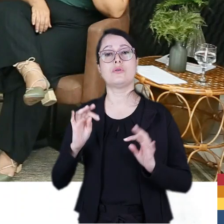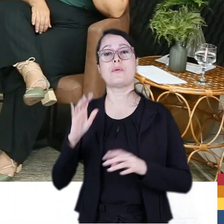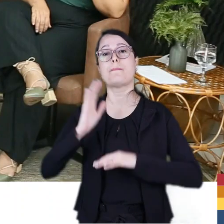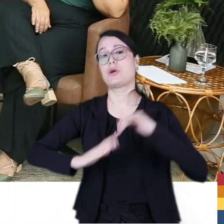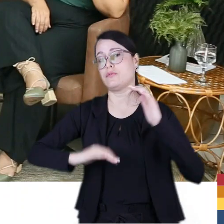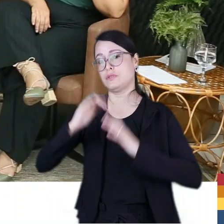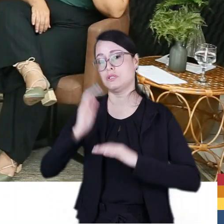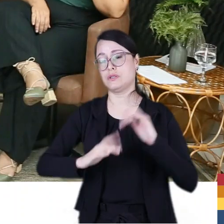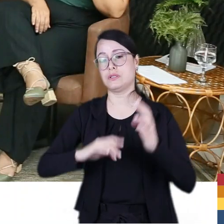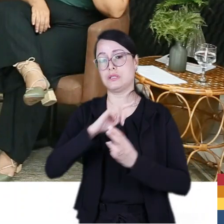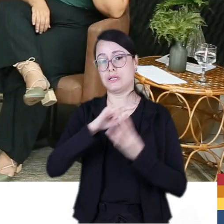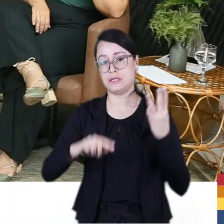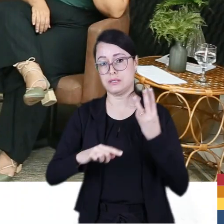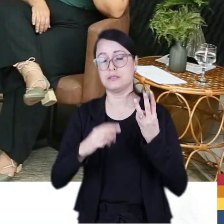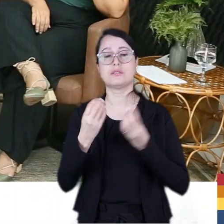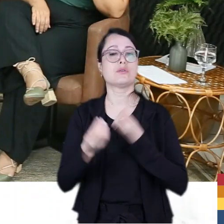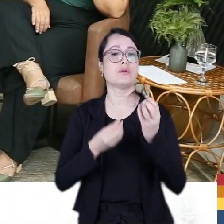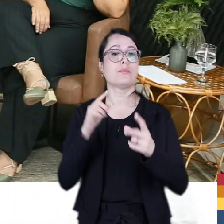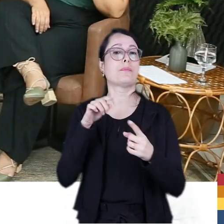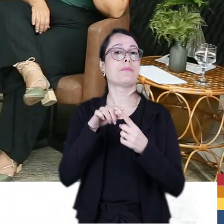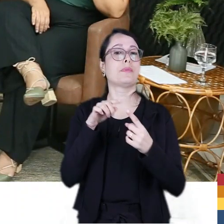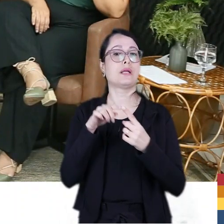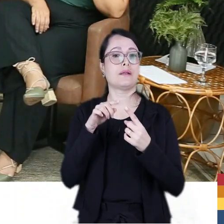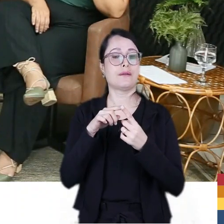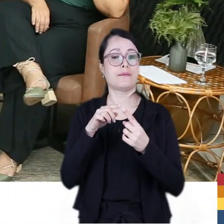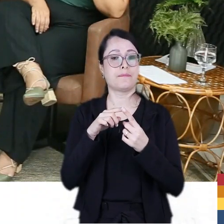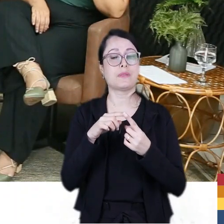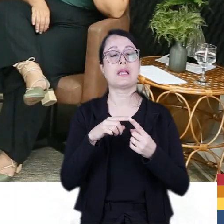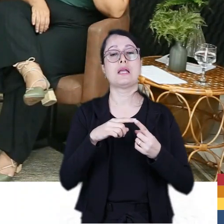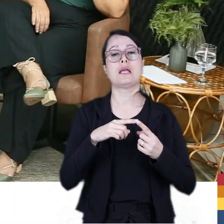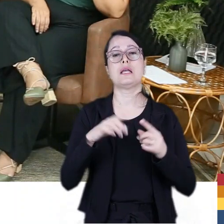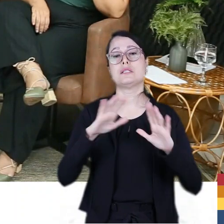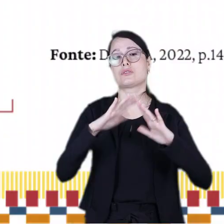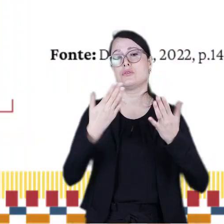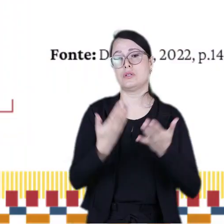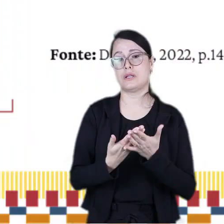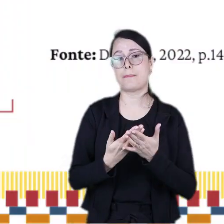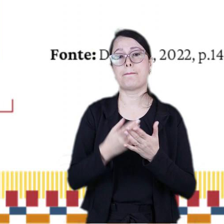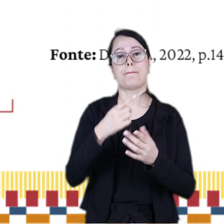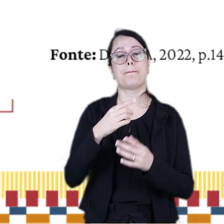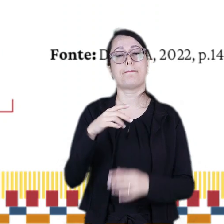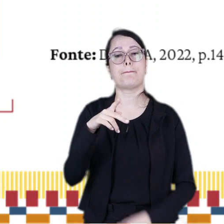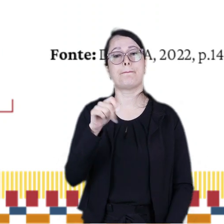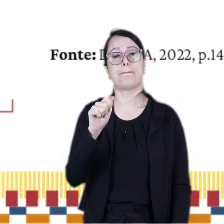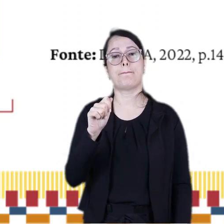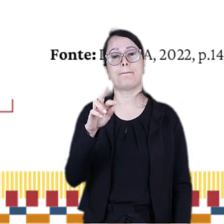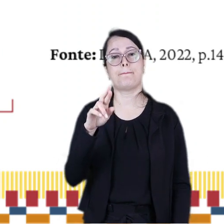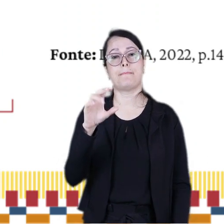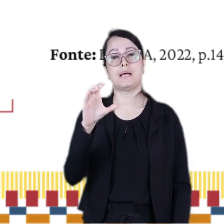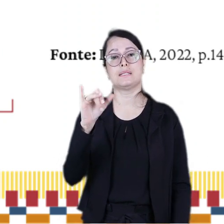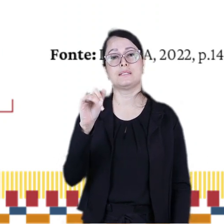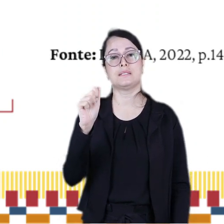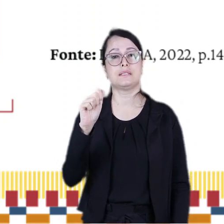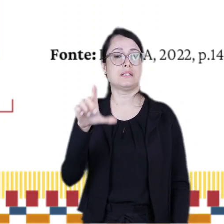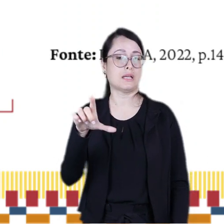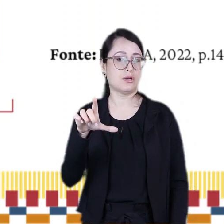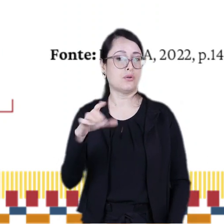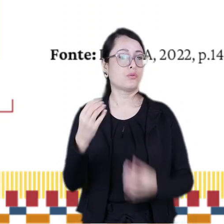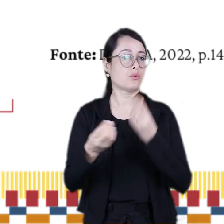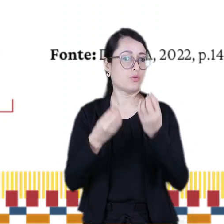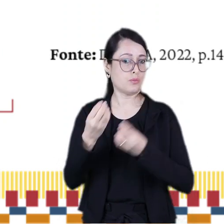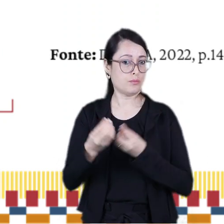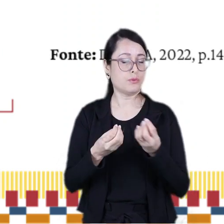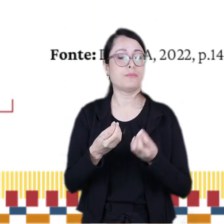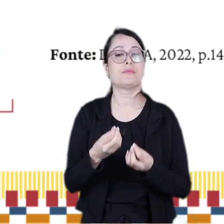três formas de nós oferecermos a primeira é voltada para as escolas parciais de maneira